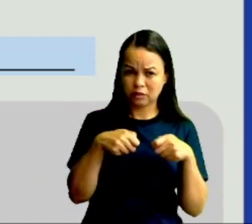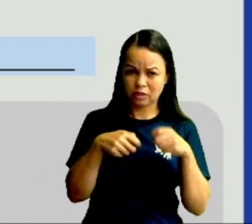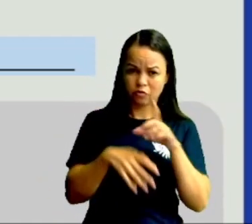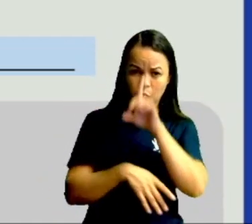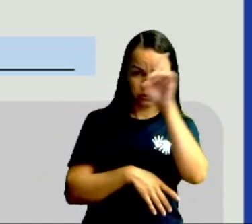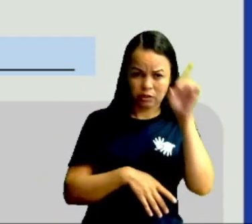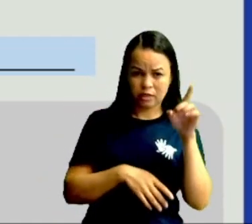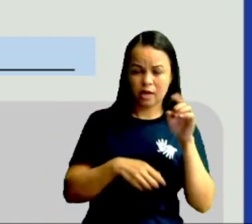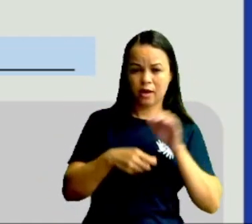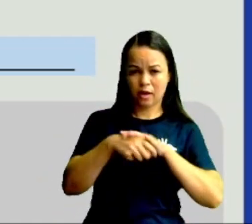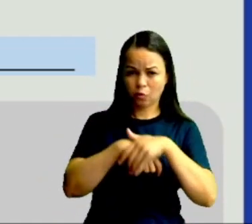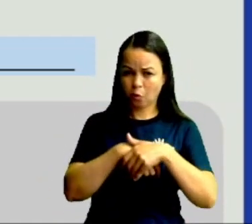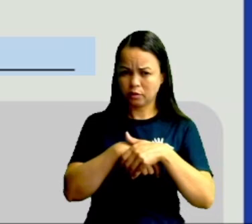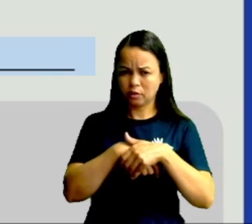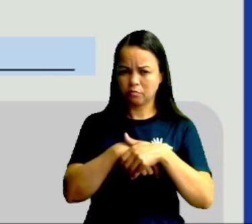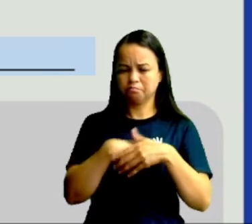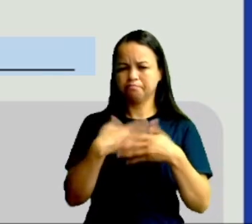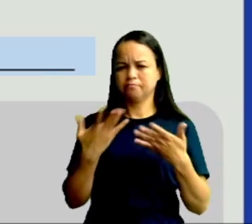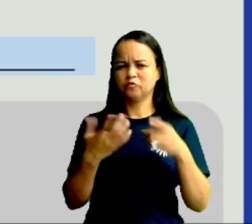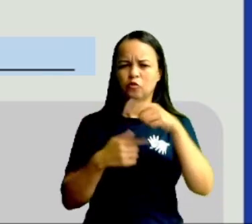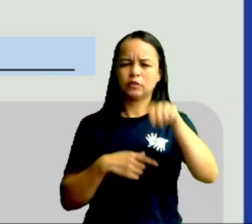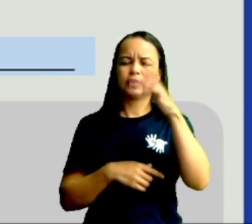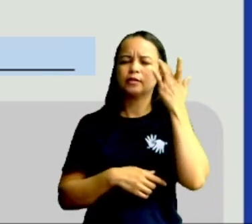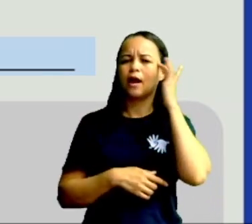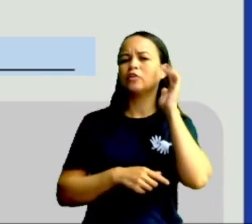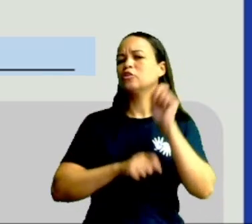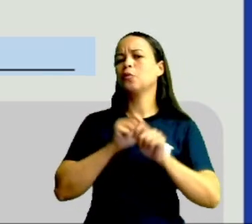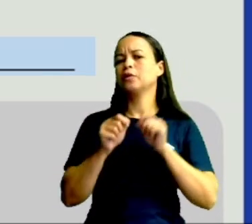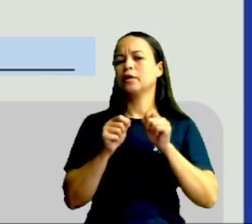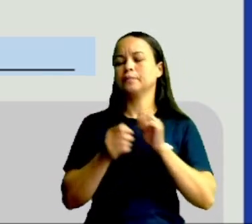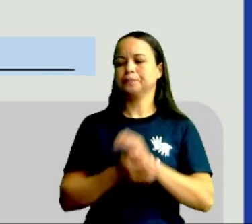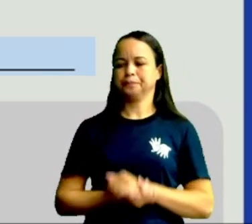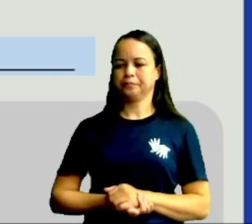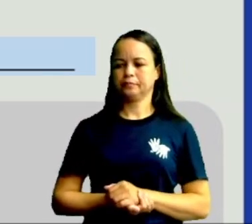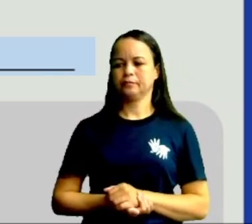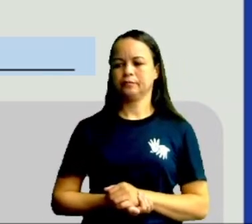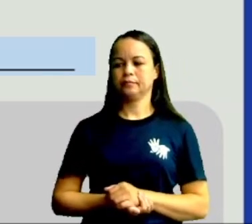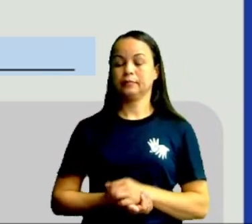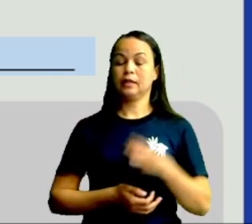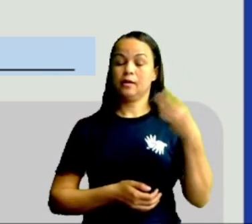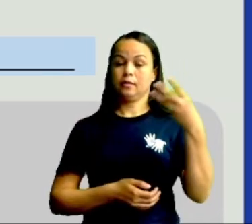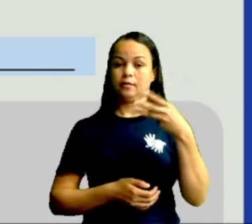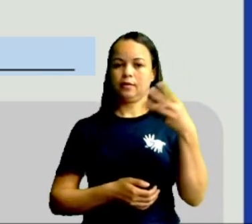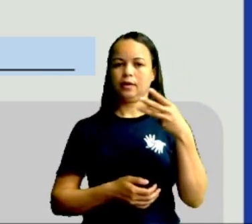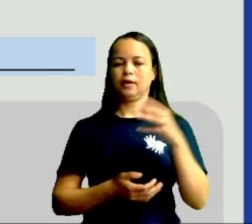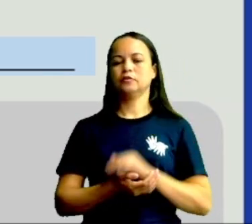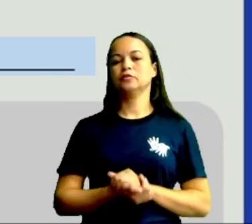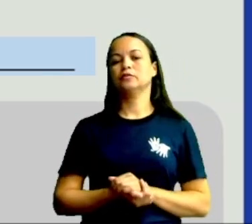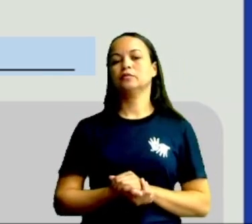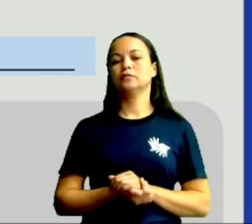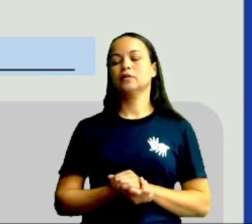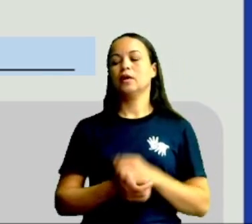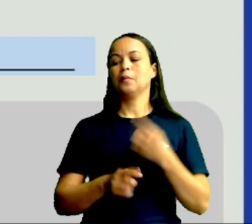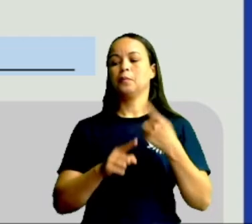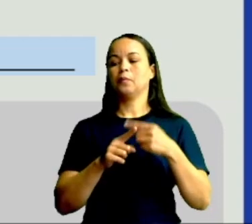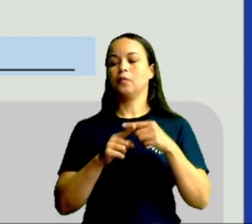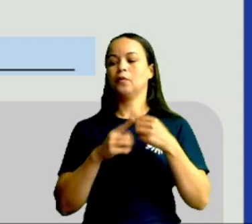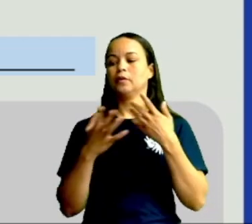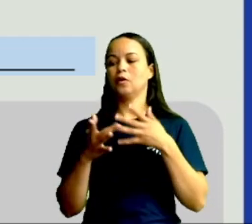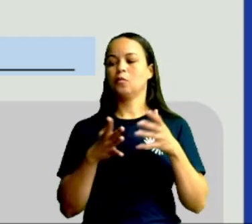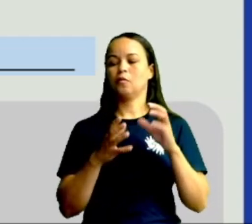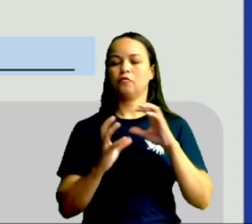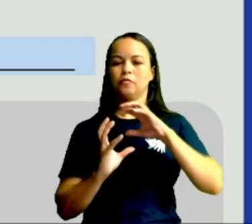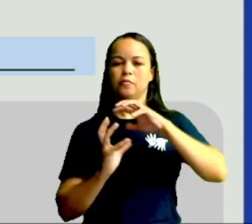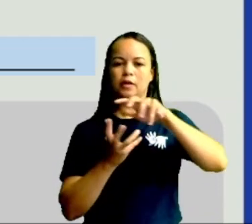O que é que vocês acham? Respondam aí, tá certo? 3. Por que os movimentos cíclicos do